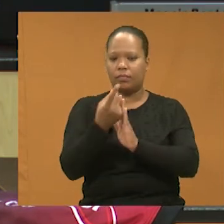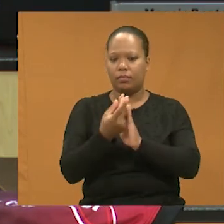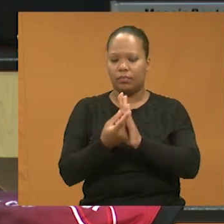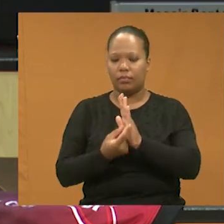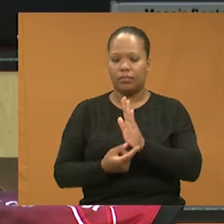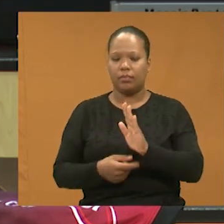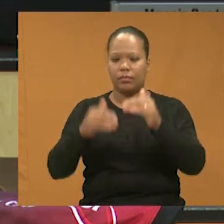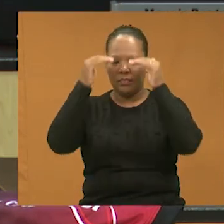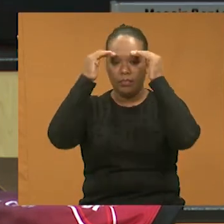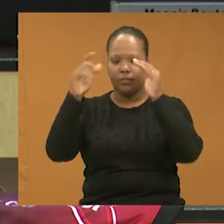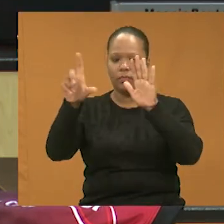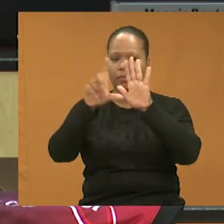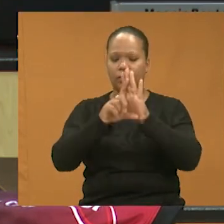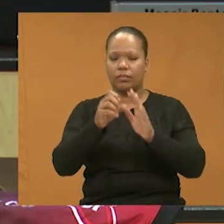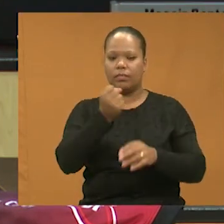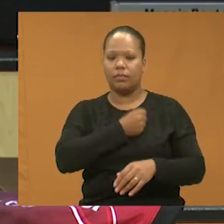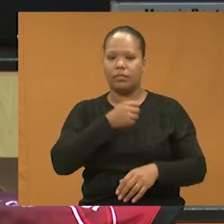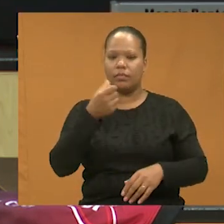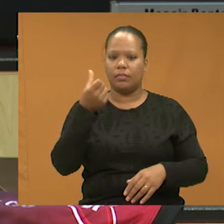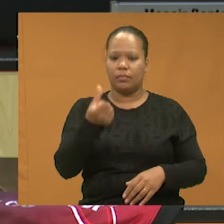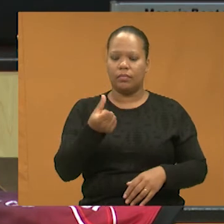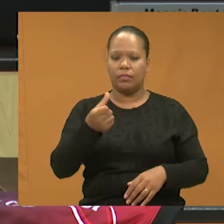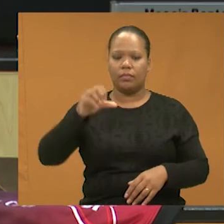da Lei Municipal número